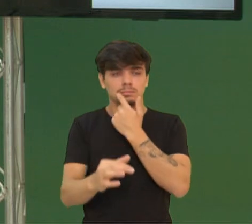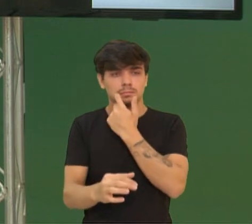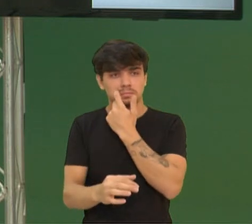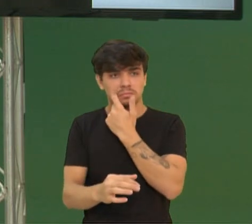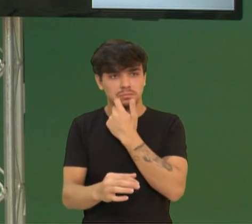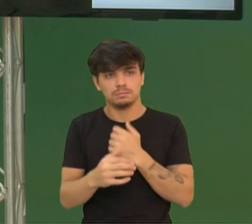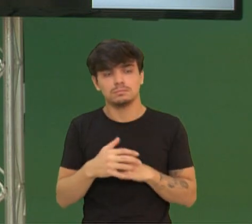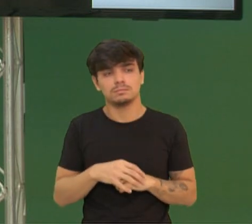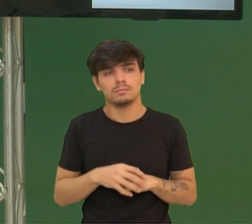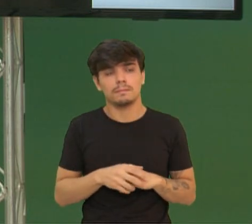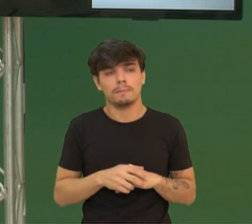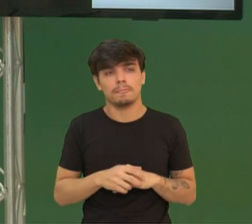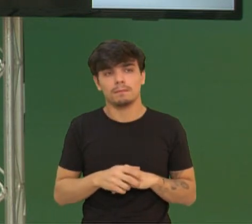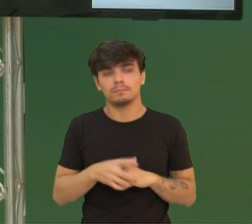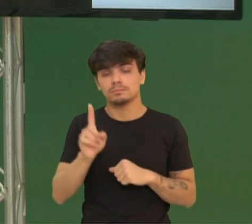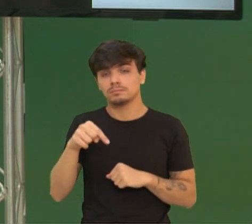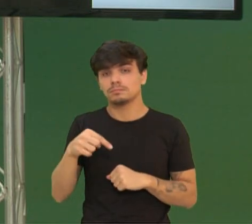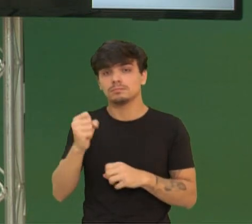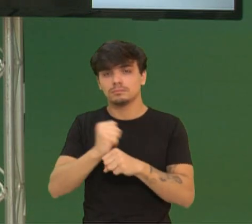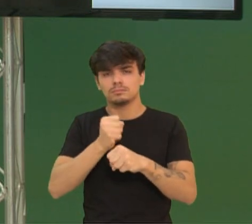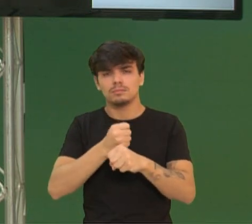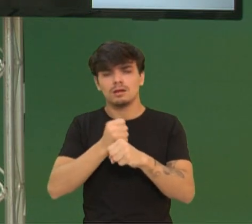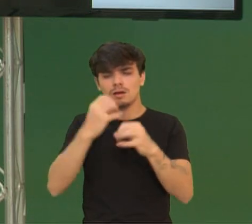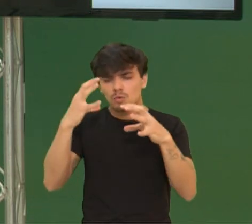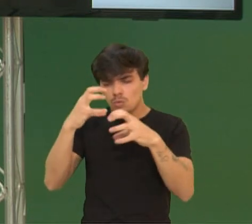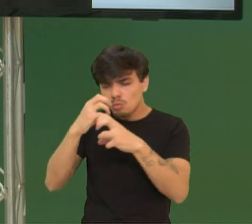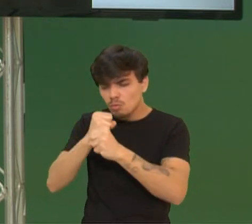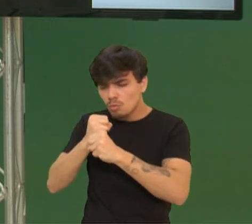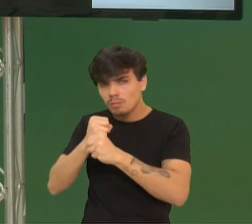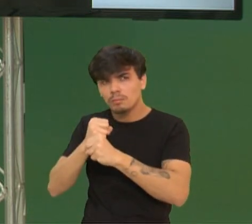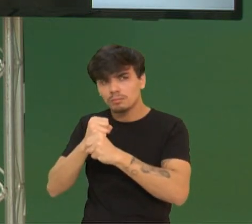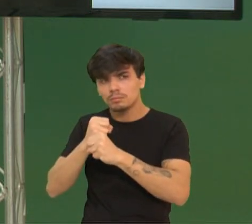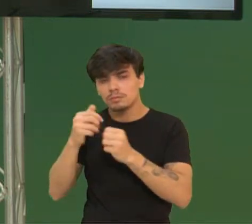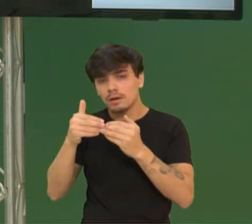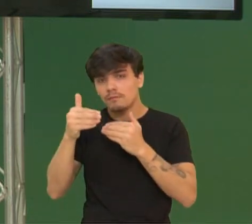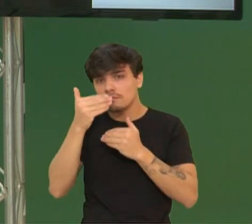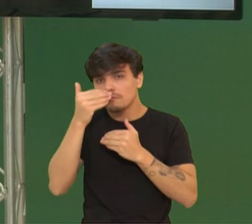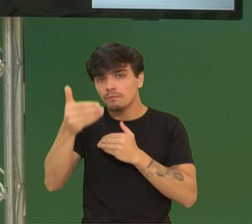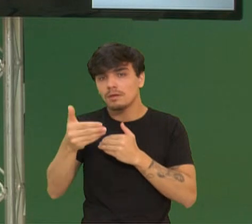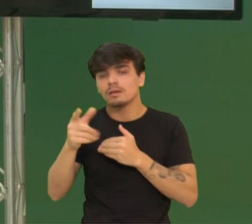obra Futurismo, está bem claro aqui nesse quadro. Ele também é usado para explicar o